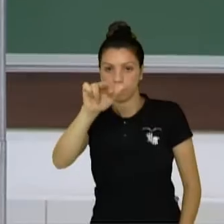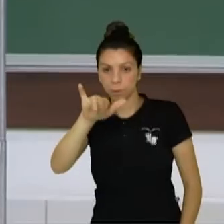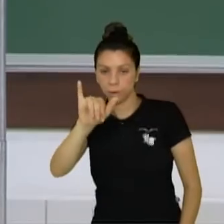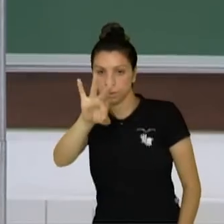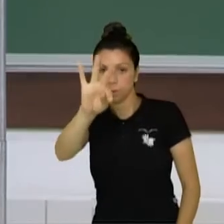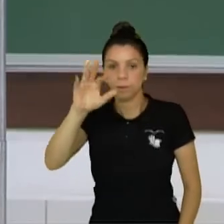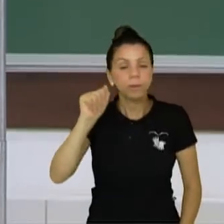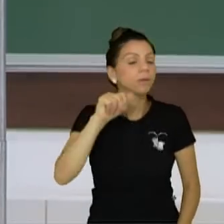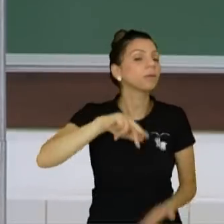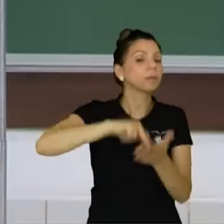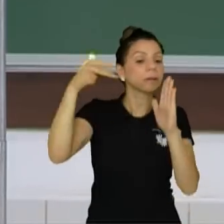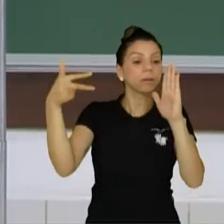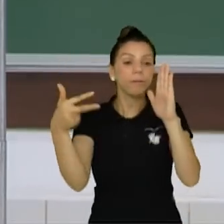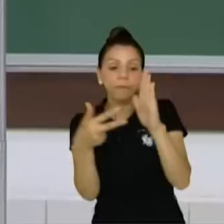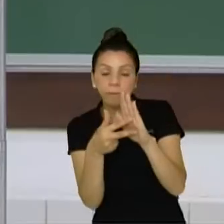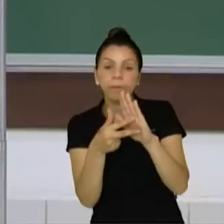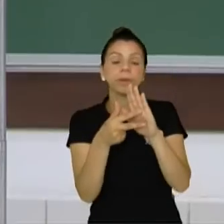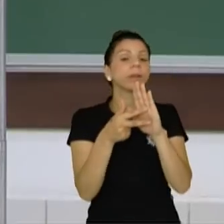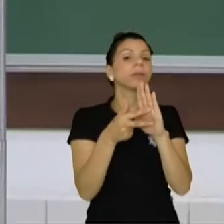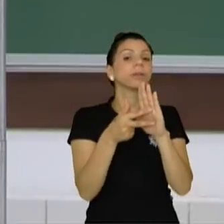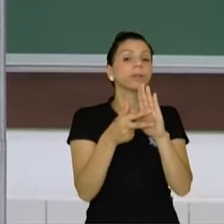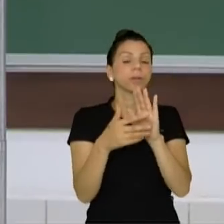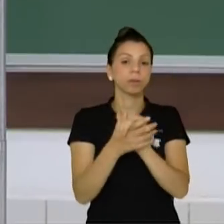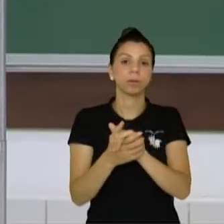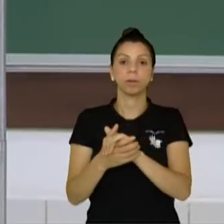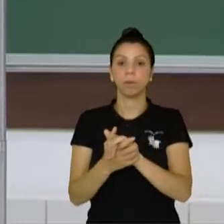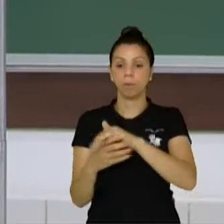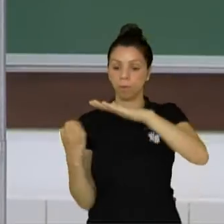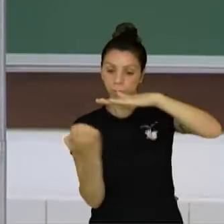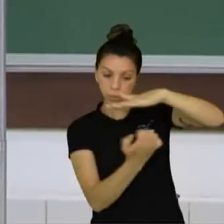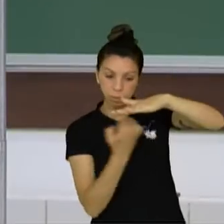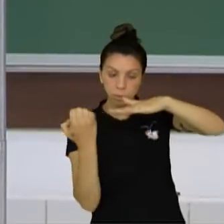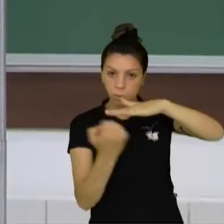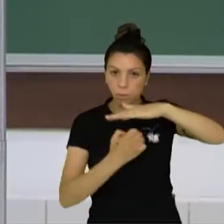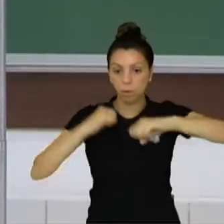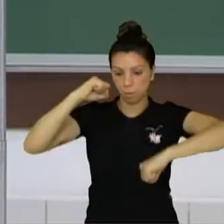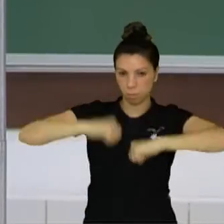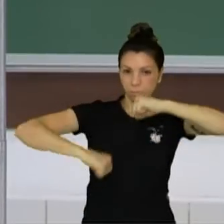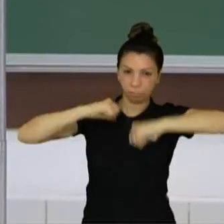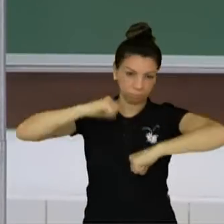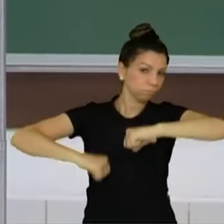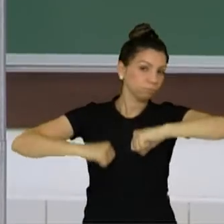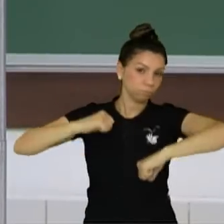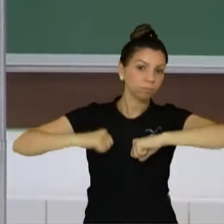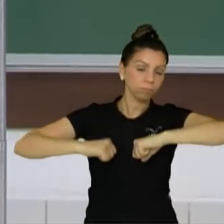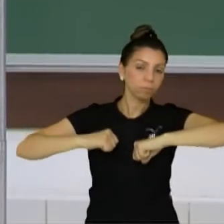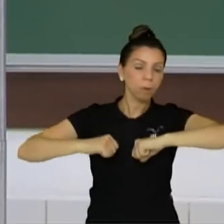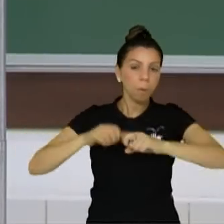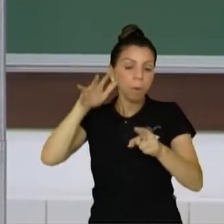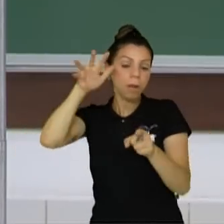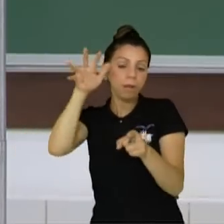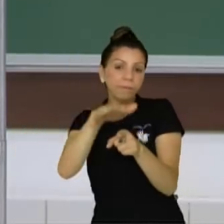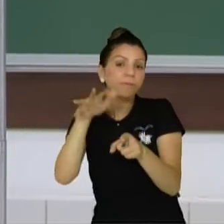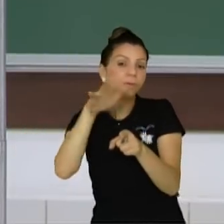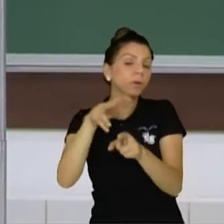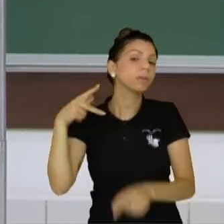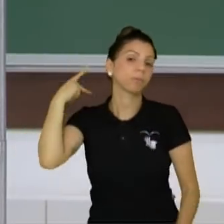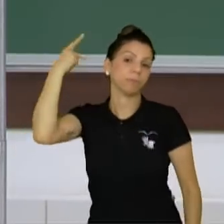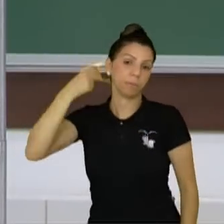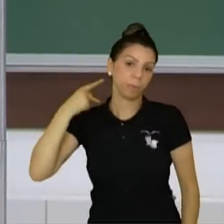que aconteceu quando os industriais, os grandes industriais, influenciaram os